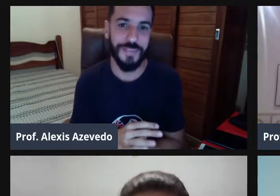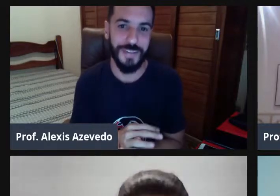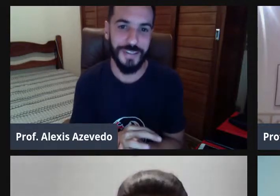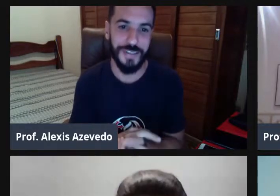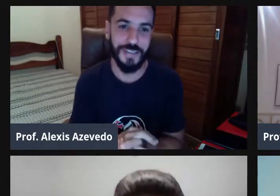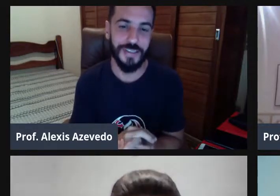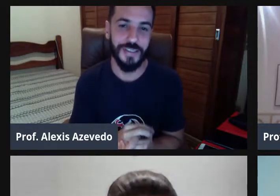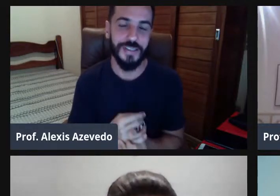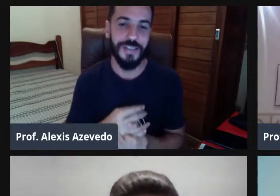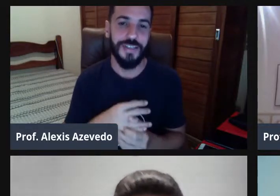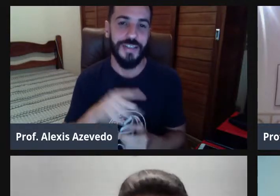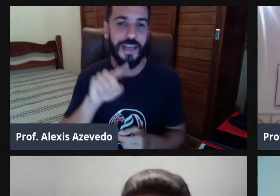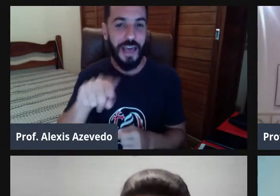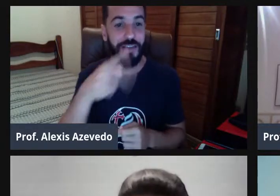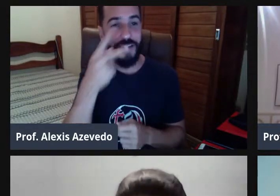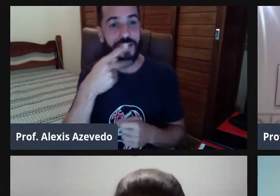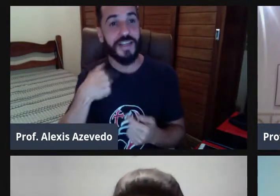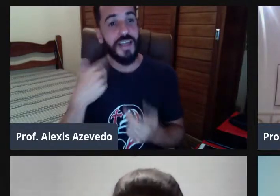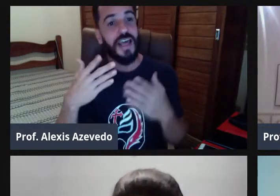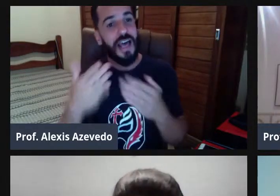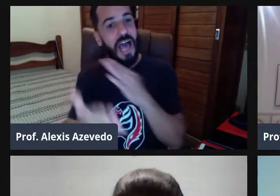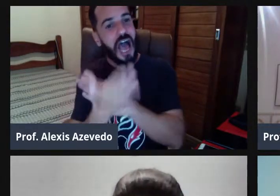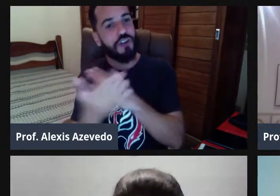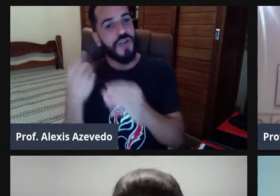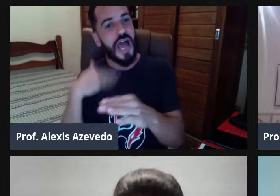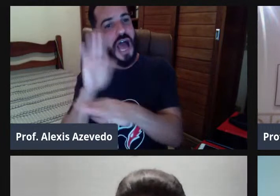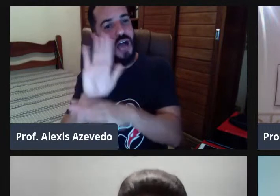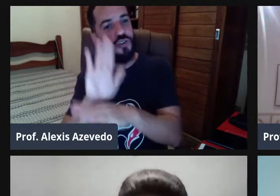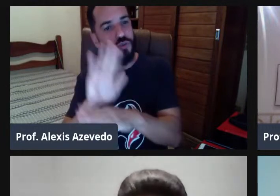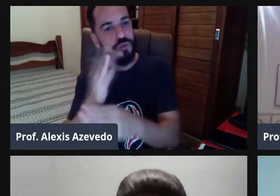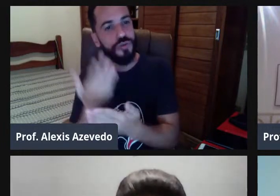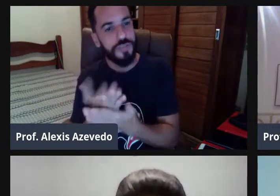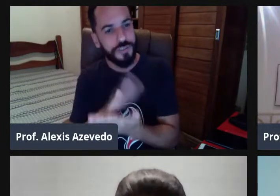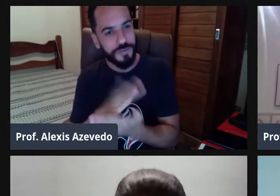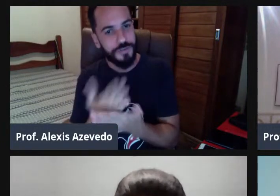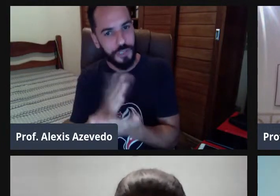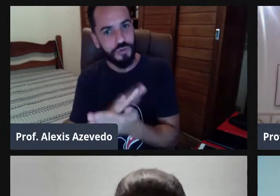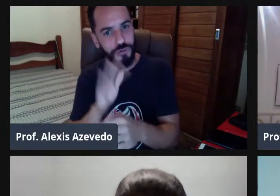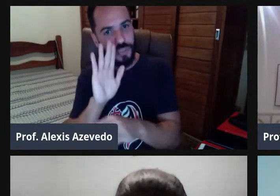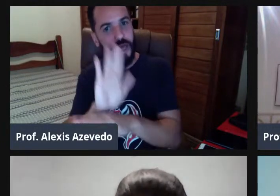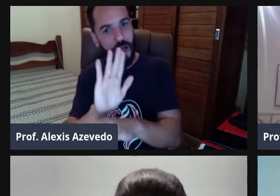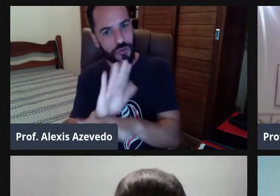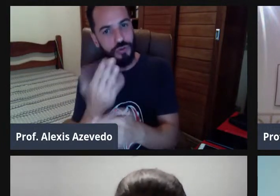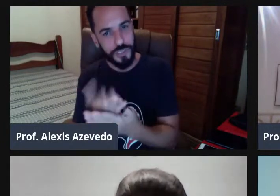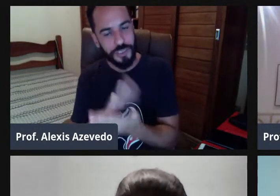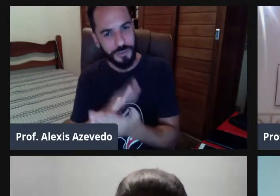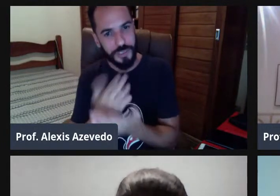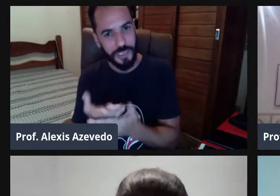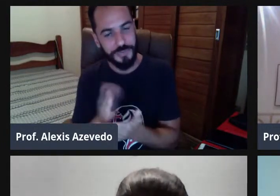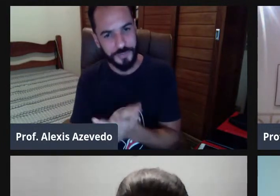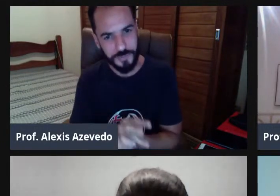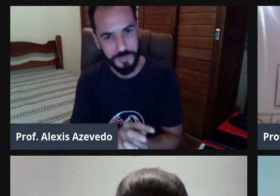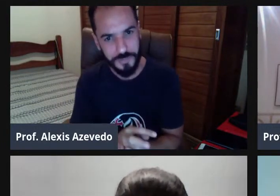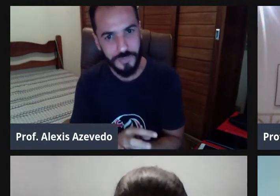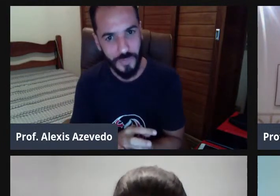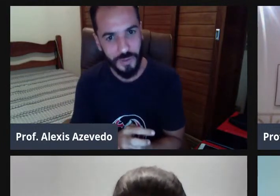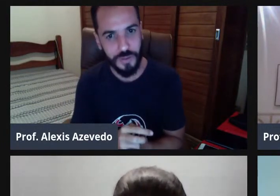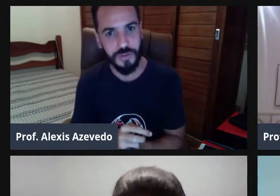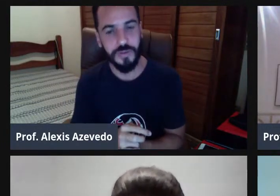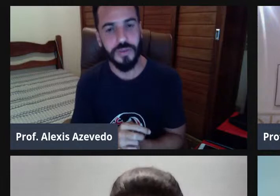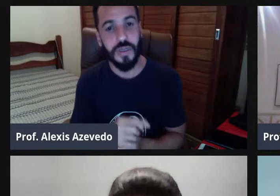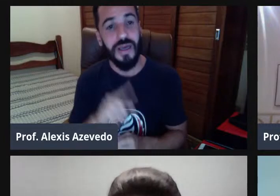aí, né, que quanto que faz falta, né, um intérprete de Libras, né,